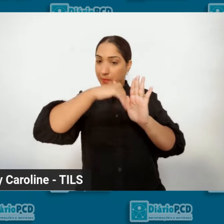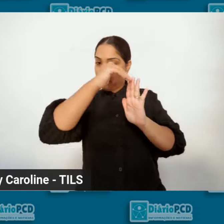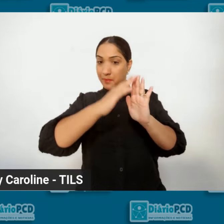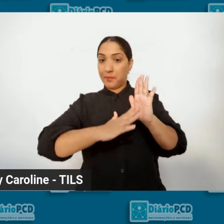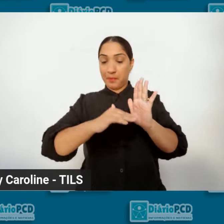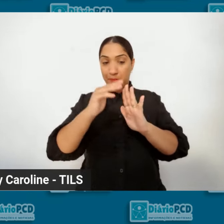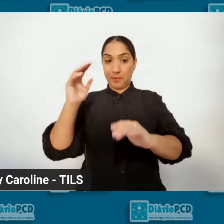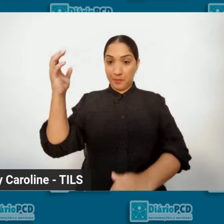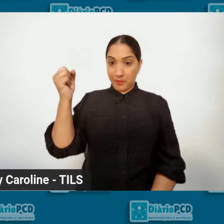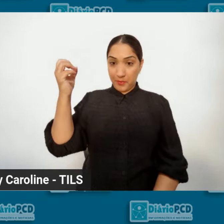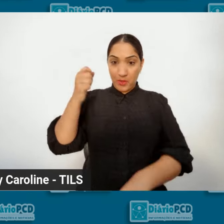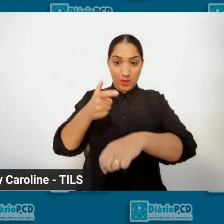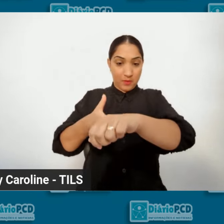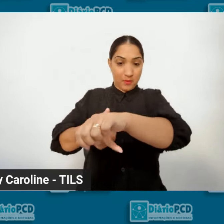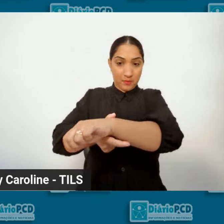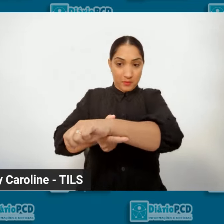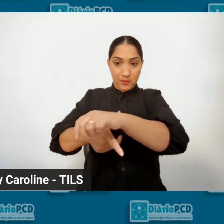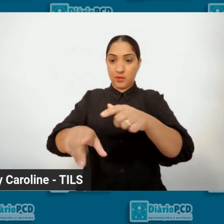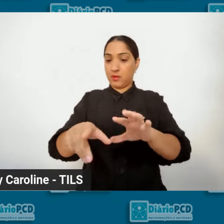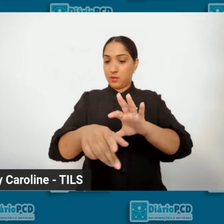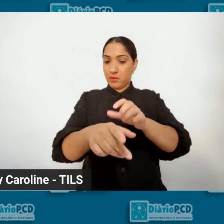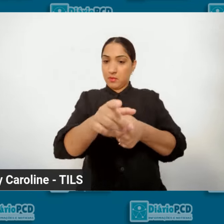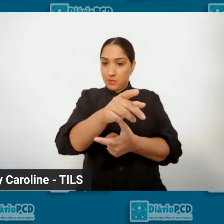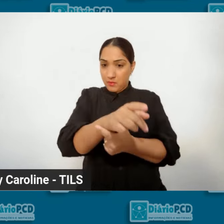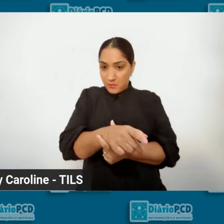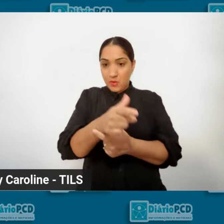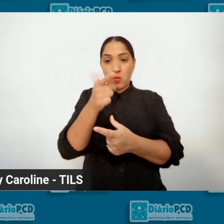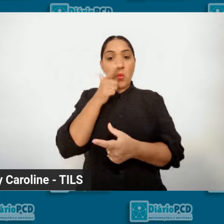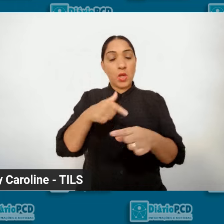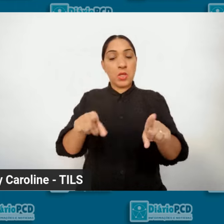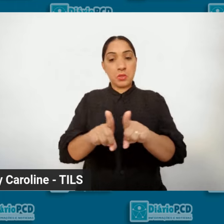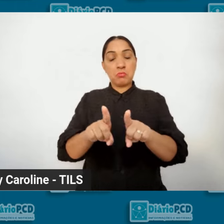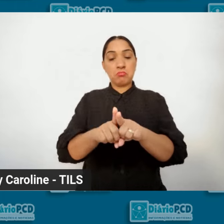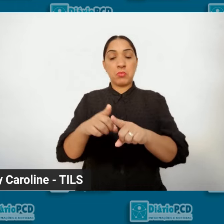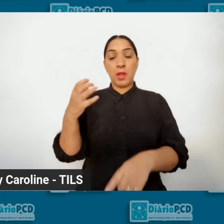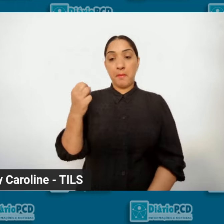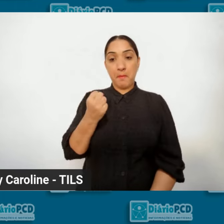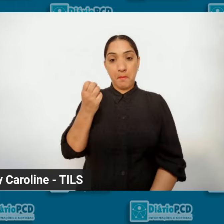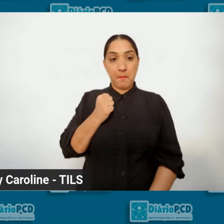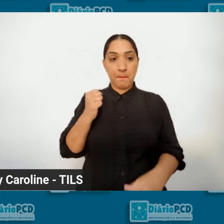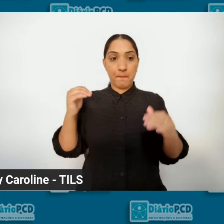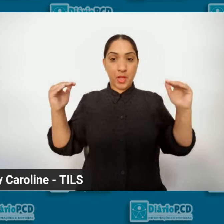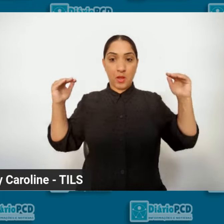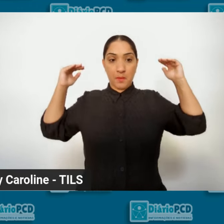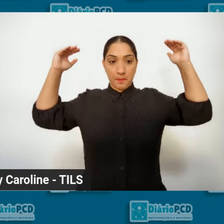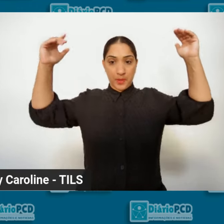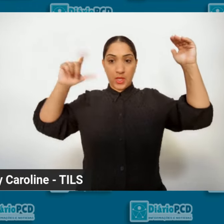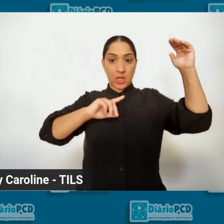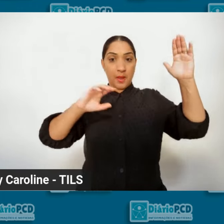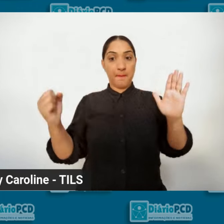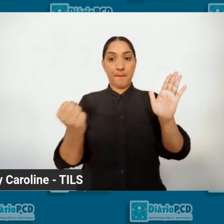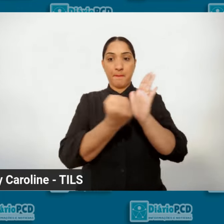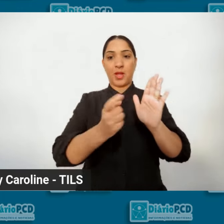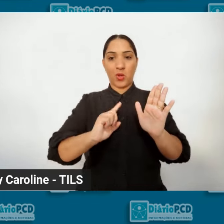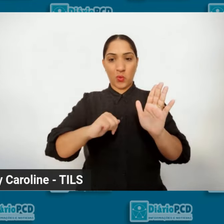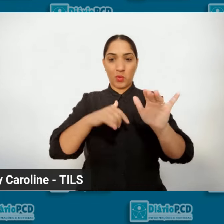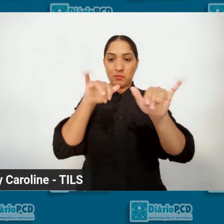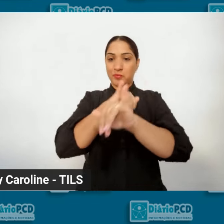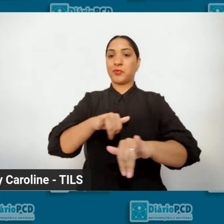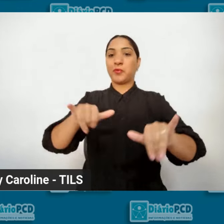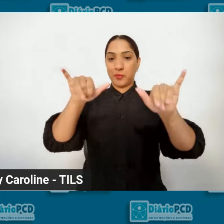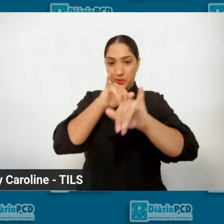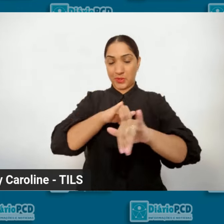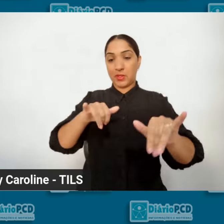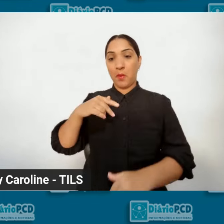altura do punho, do meu lado direito, na parte superior bem acima, a logomarca Diário PCD, informações e notícias, e do meu